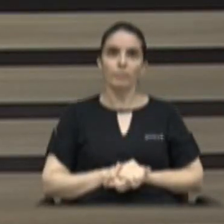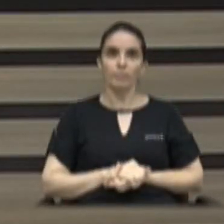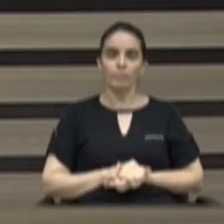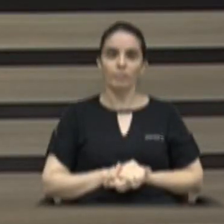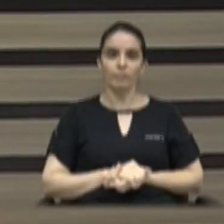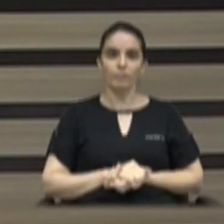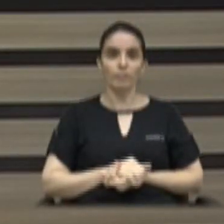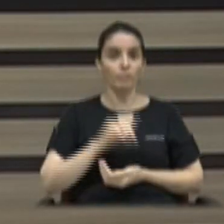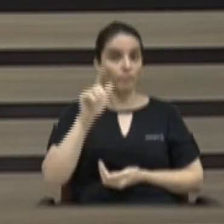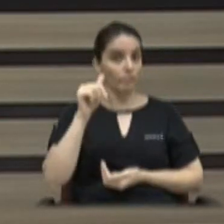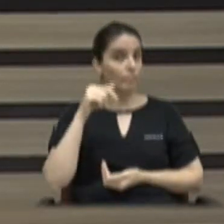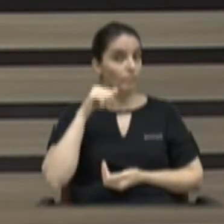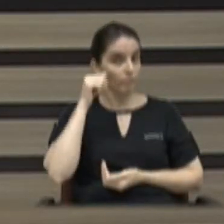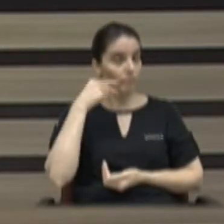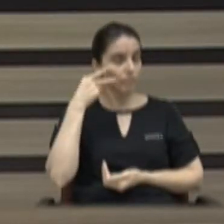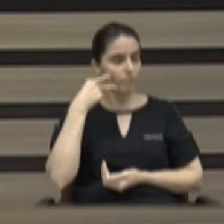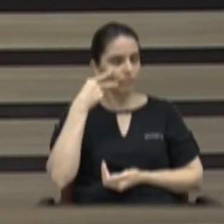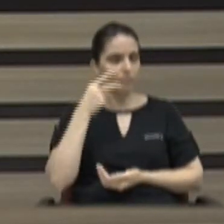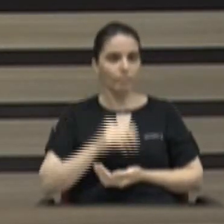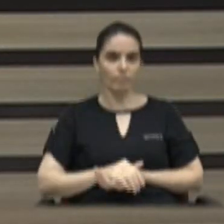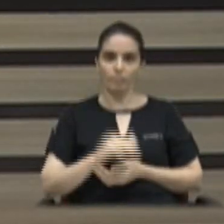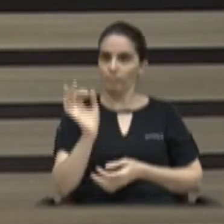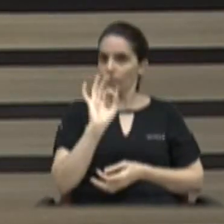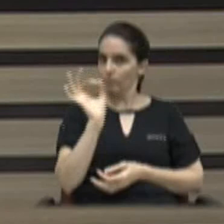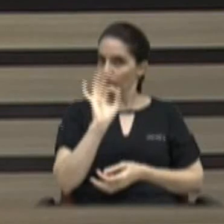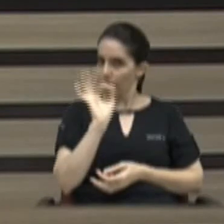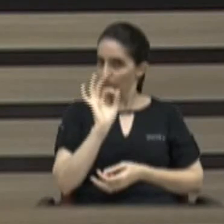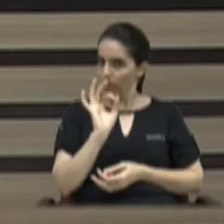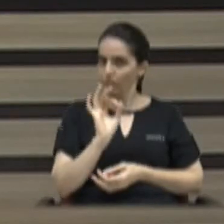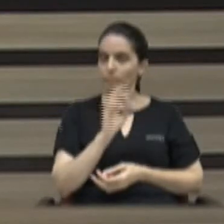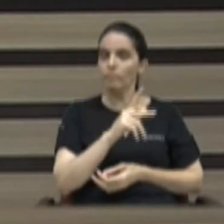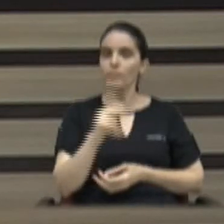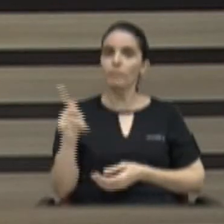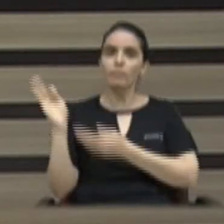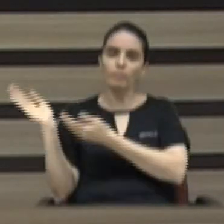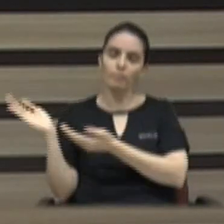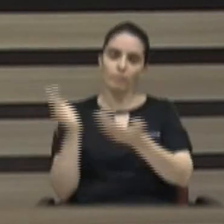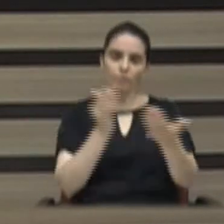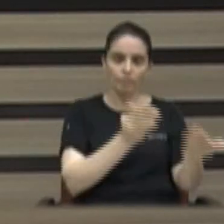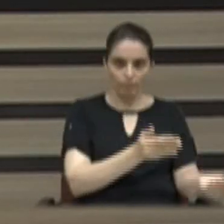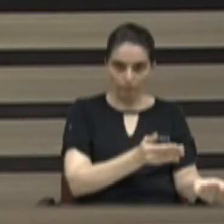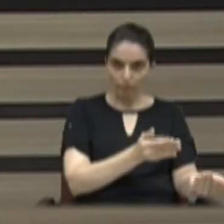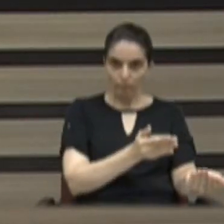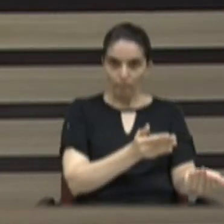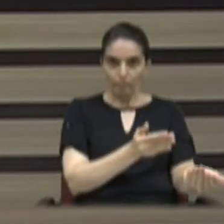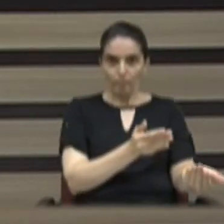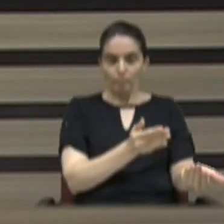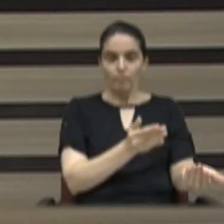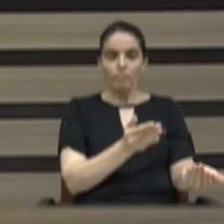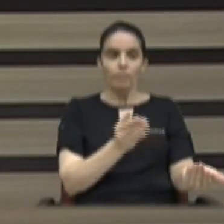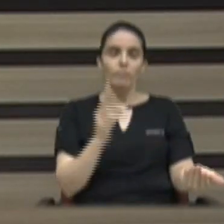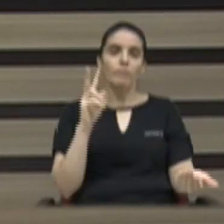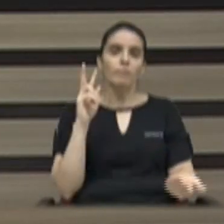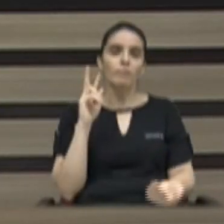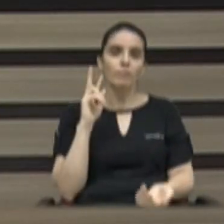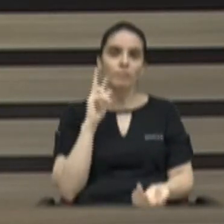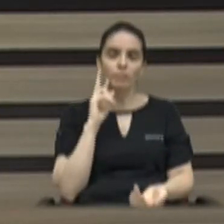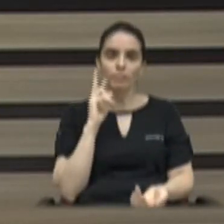Mais algum vereador? Não havendo, essa presidência convoca os senhores vereadores para a próxima sessão a ser